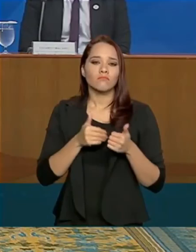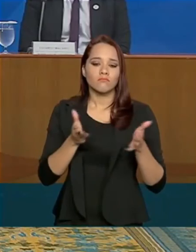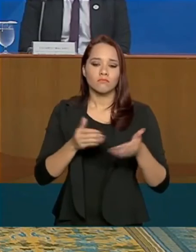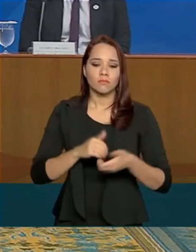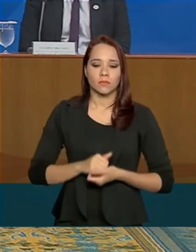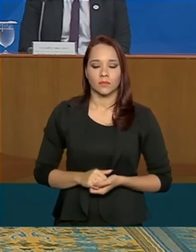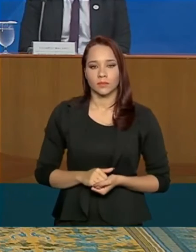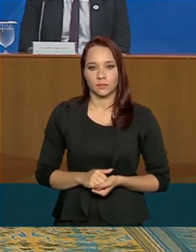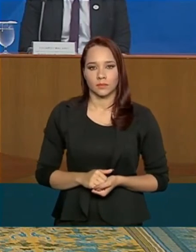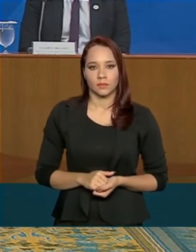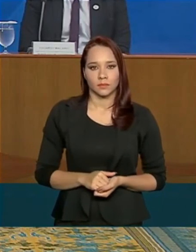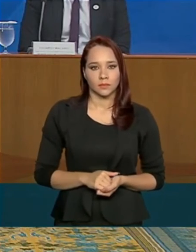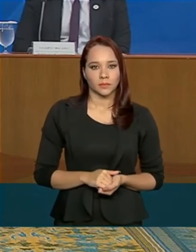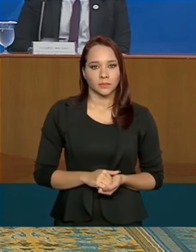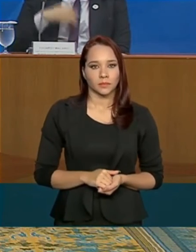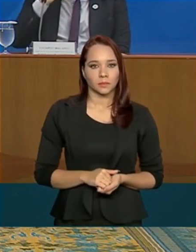Veja bem,